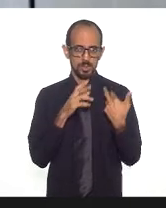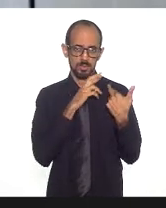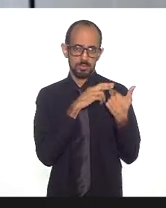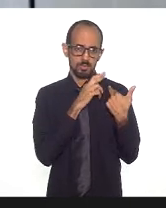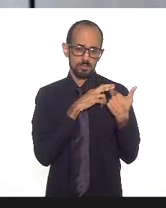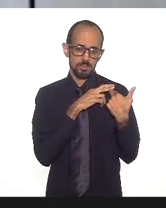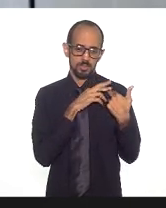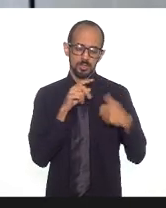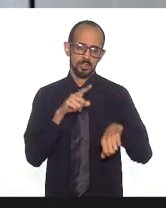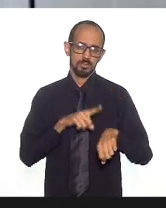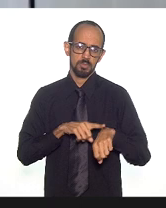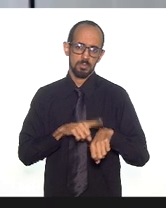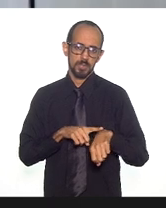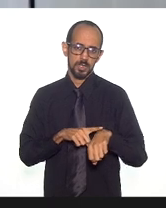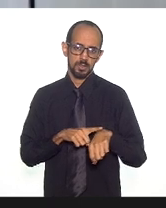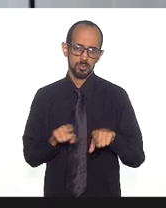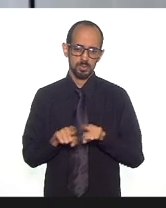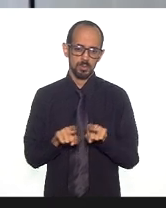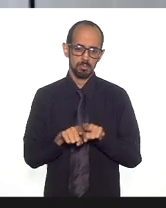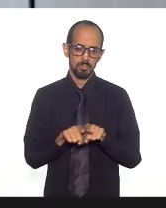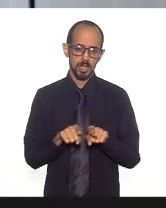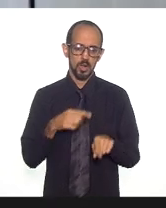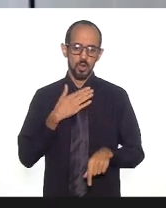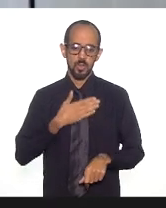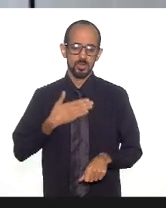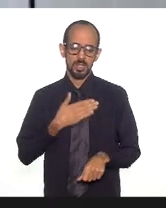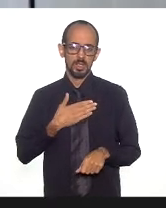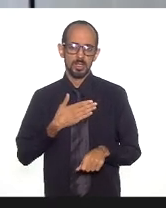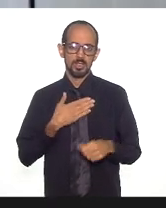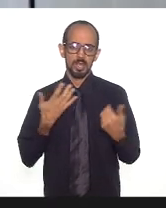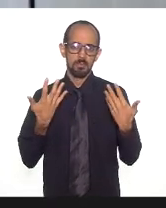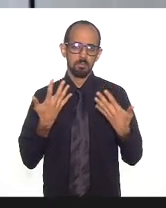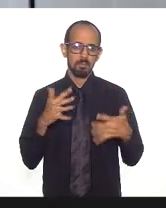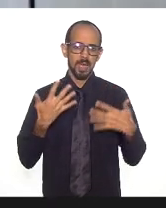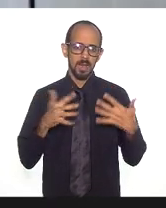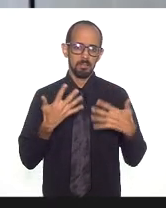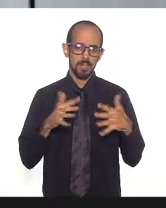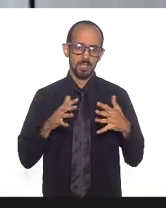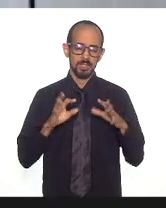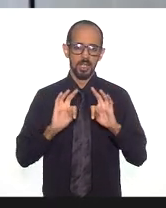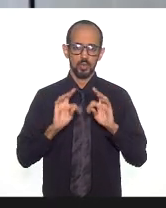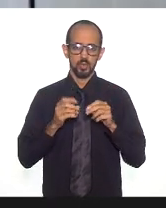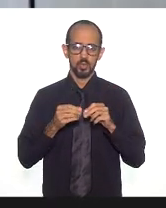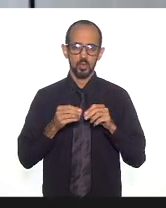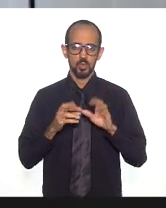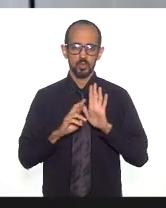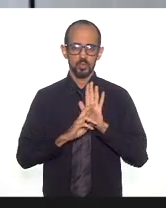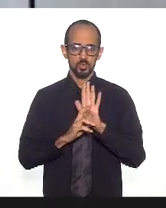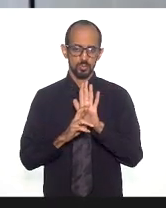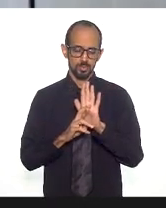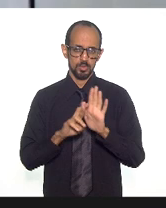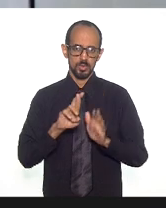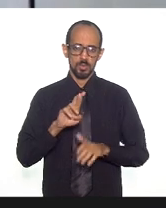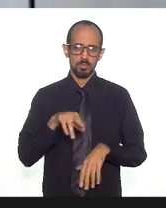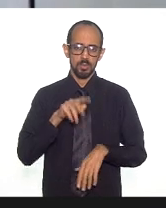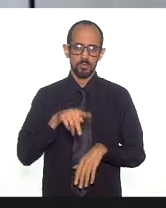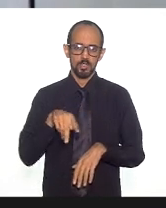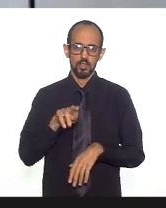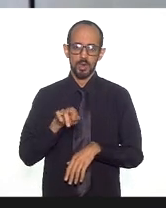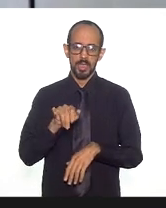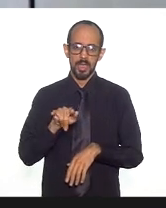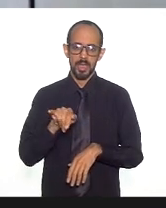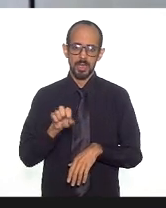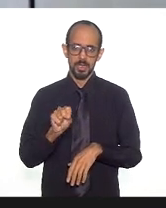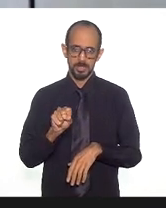momento e gostaria também de parabenizar todos os membros da CCESG que estão, o professor Regis, o vice-presidente de Educação